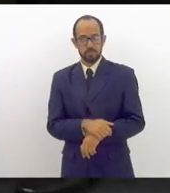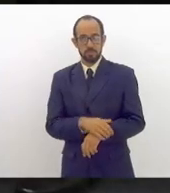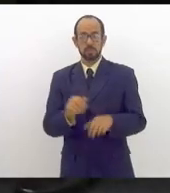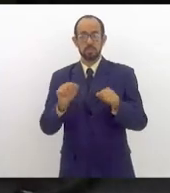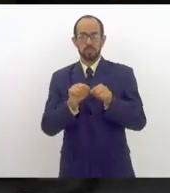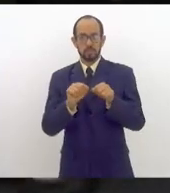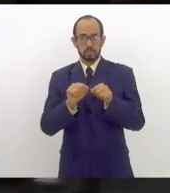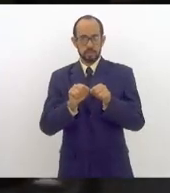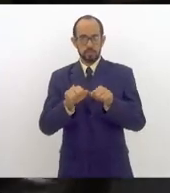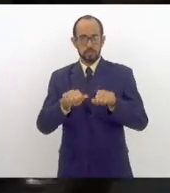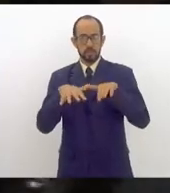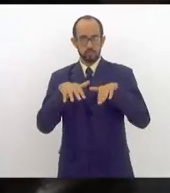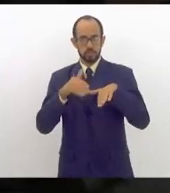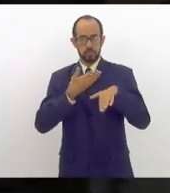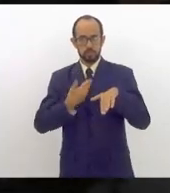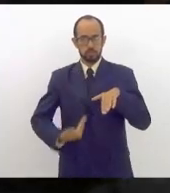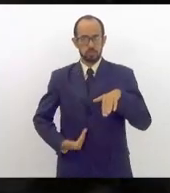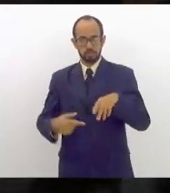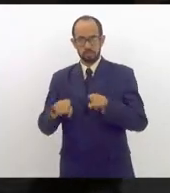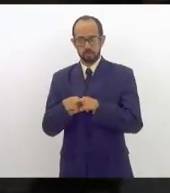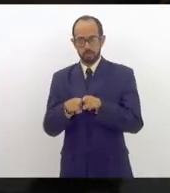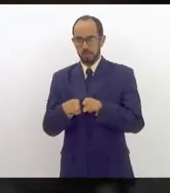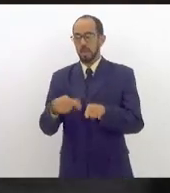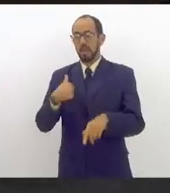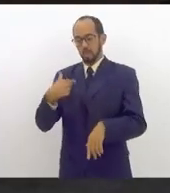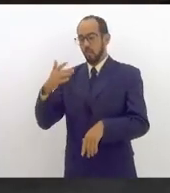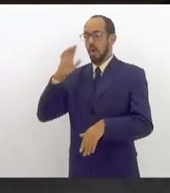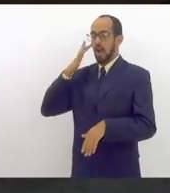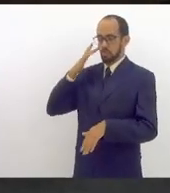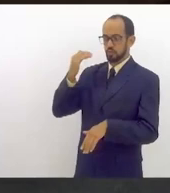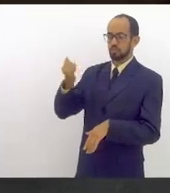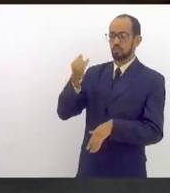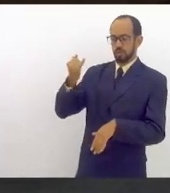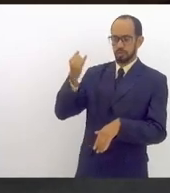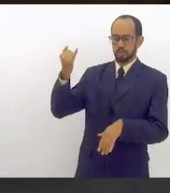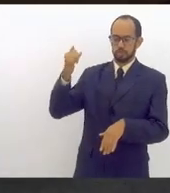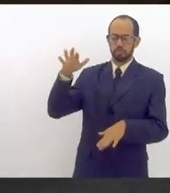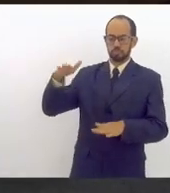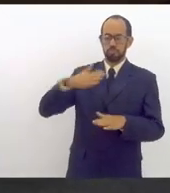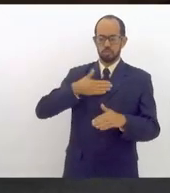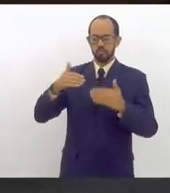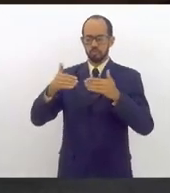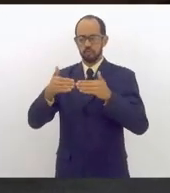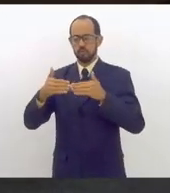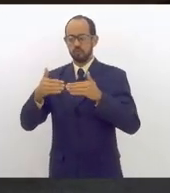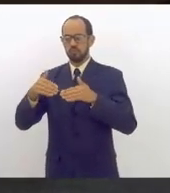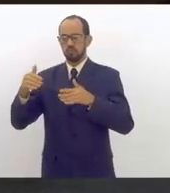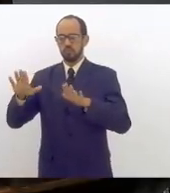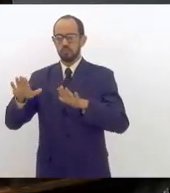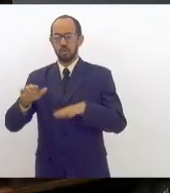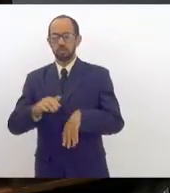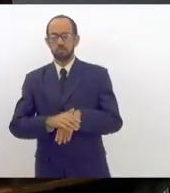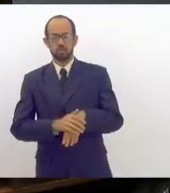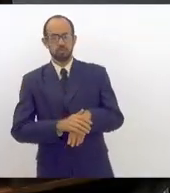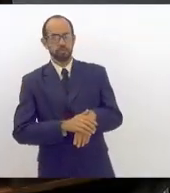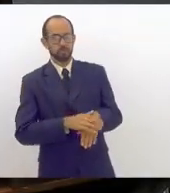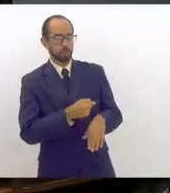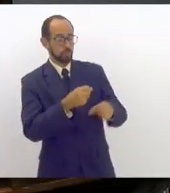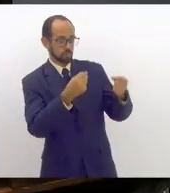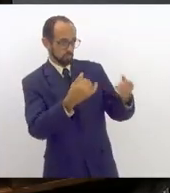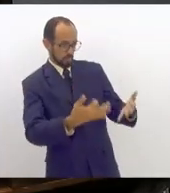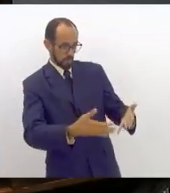audiência também. Não, eu acho o projeto interessante. Meu voto é favorável. Então, deixa eu te explicar. Porque